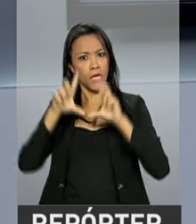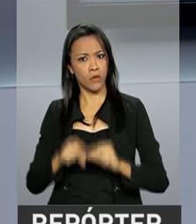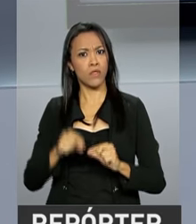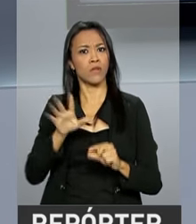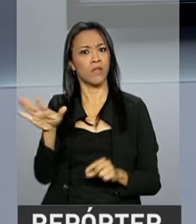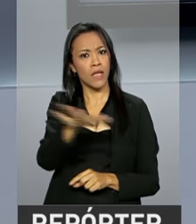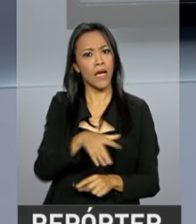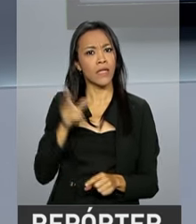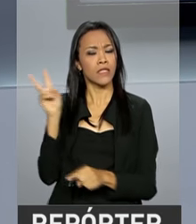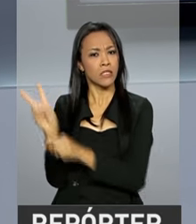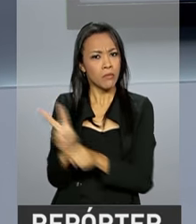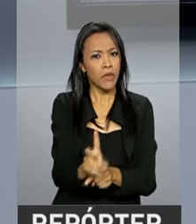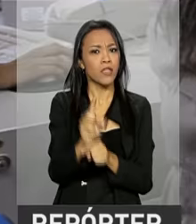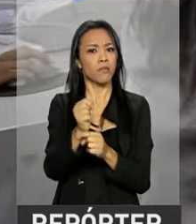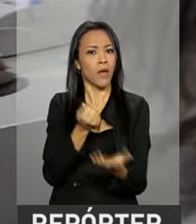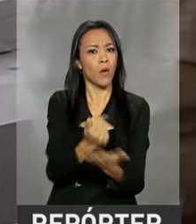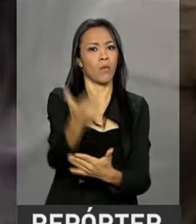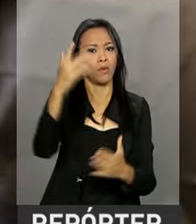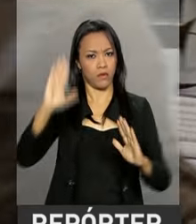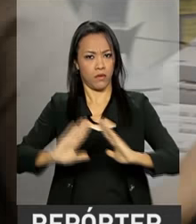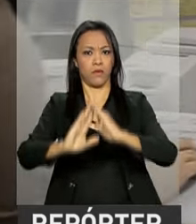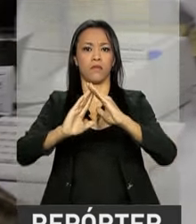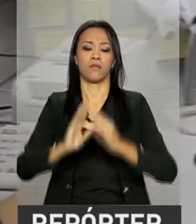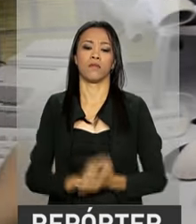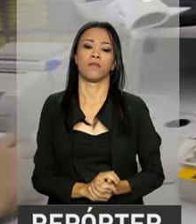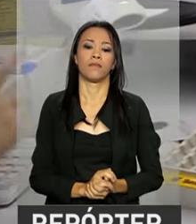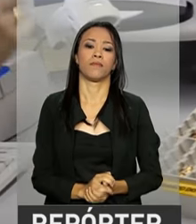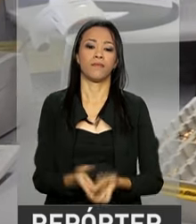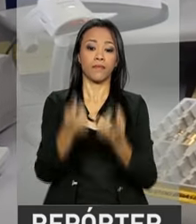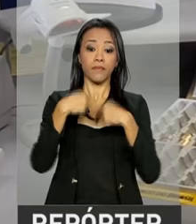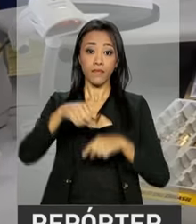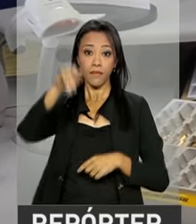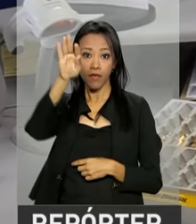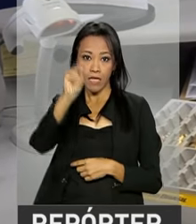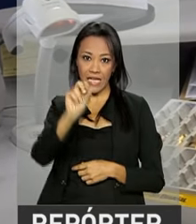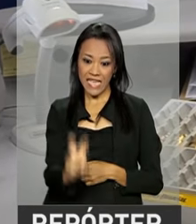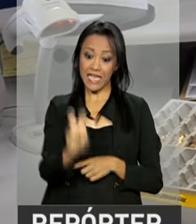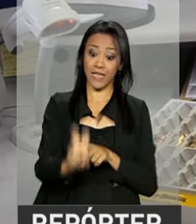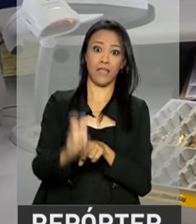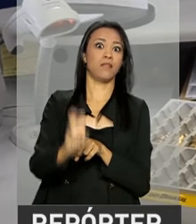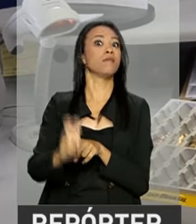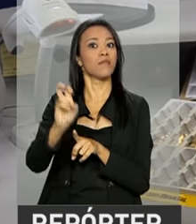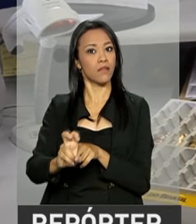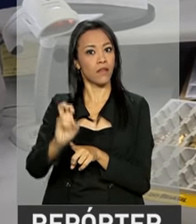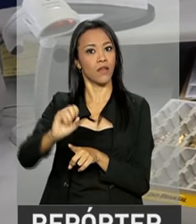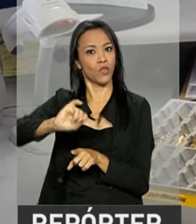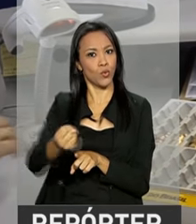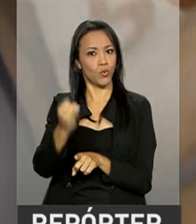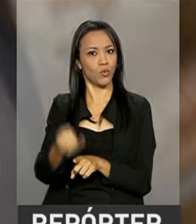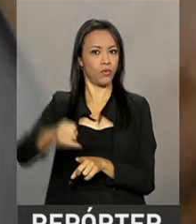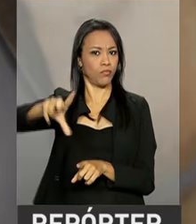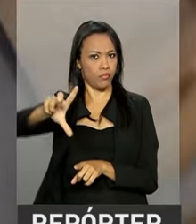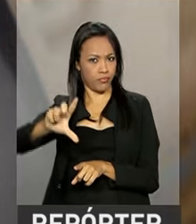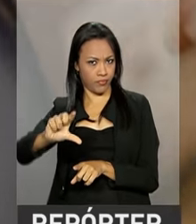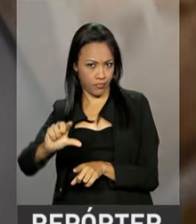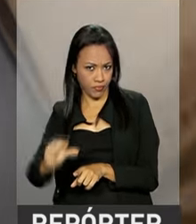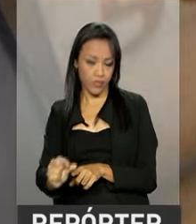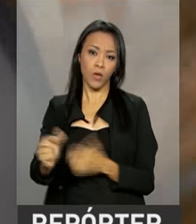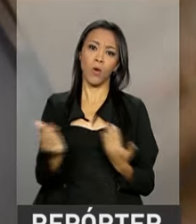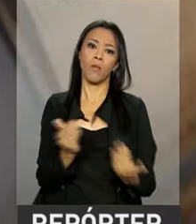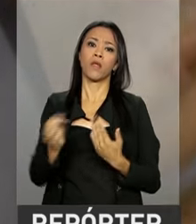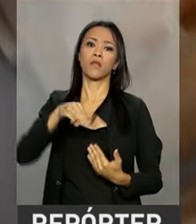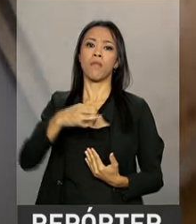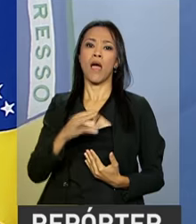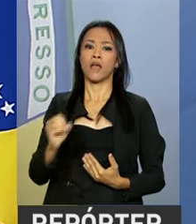de crédito imobiliário foi a quinta queda consecutiva dos juros ea maior desde março de